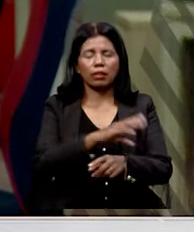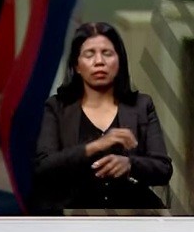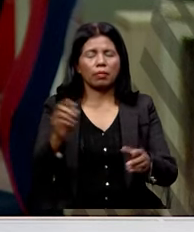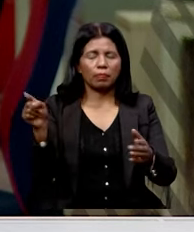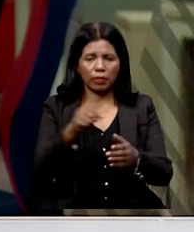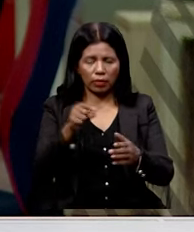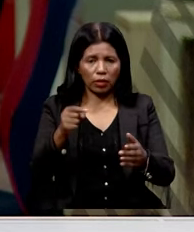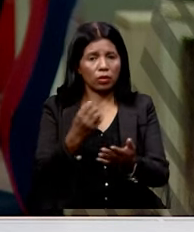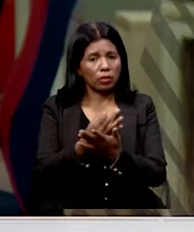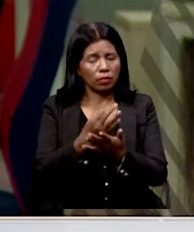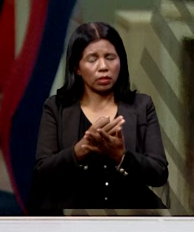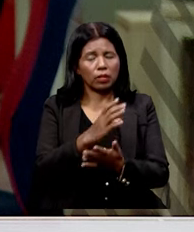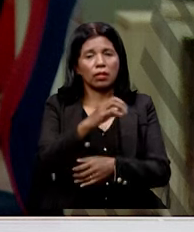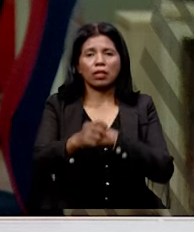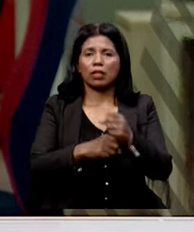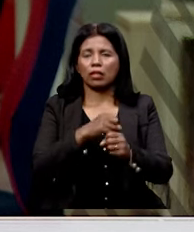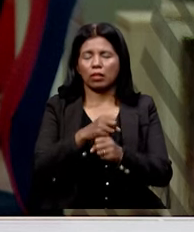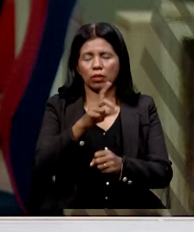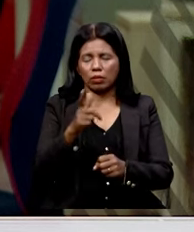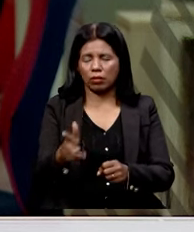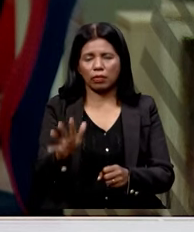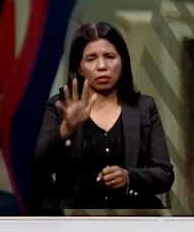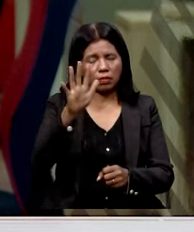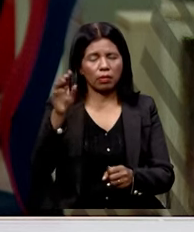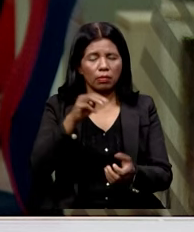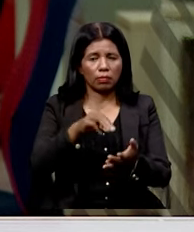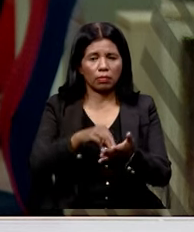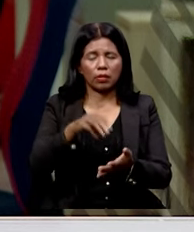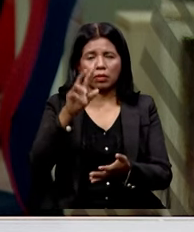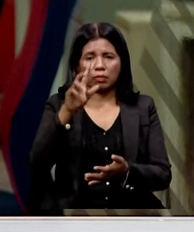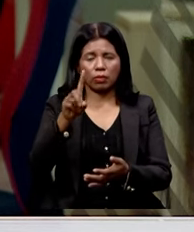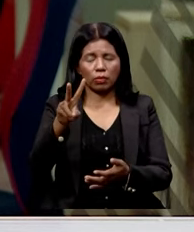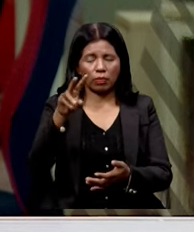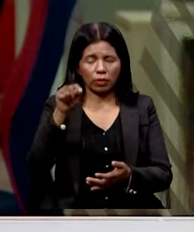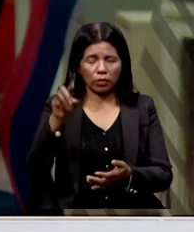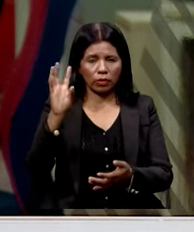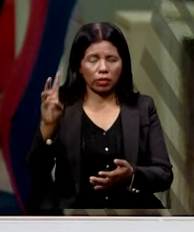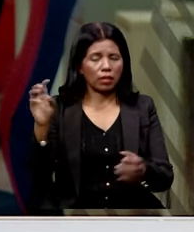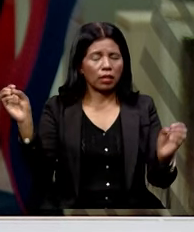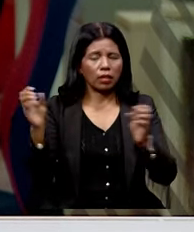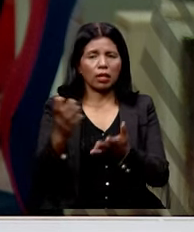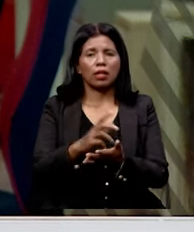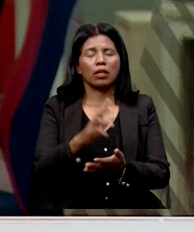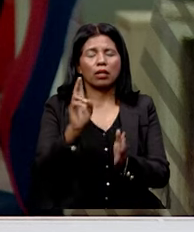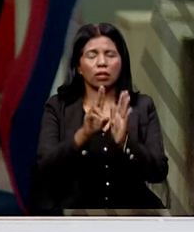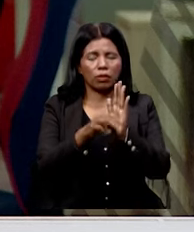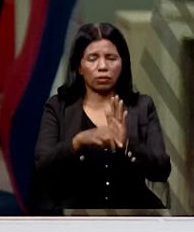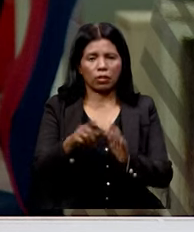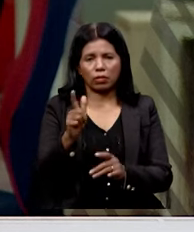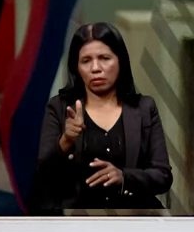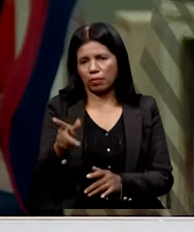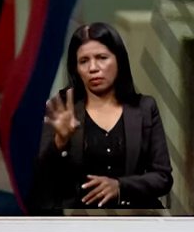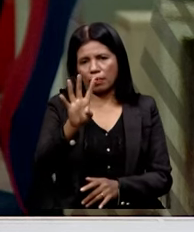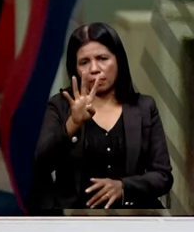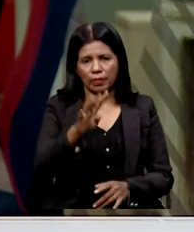promulga. Orçamento Geral do Estado tem na Rio Rolestre Lima, o montante bilhão do aponto, nem promulgado la liu horas Ruanulo Rolestre Hat.